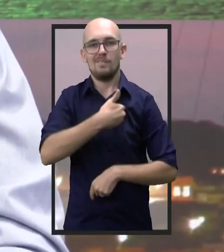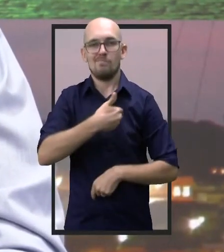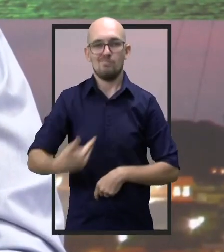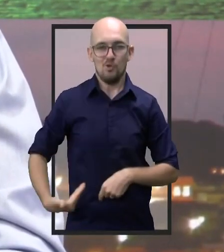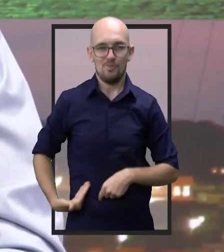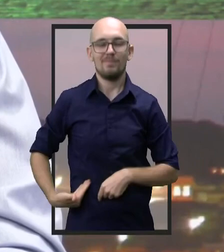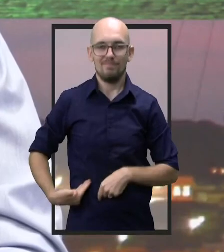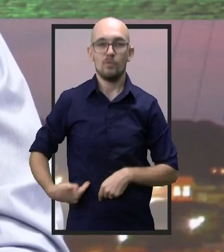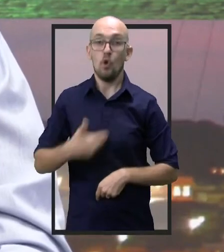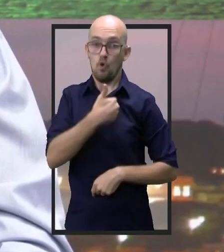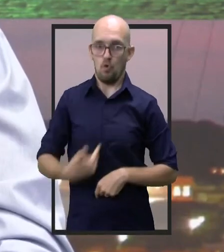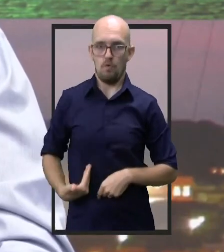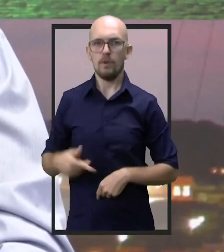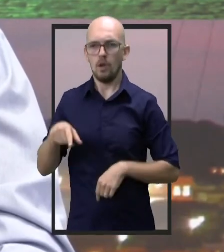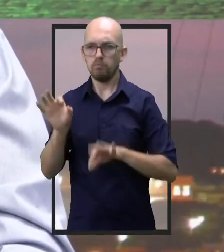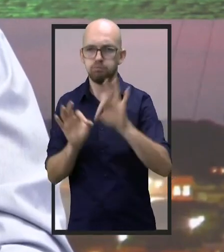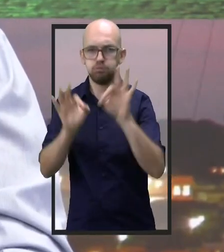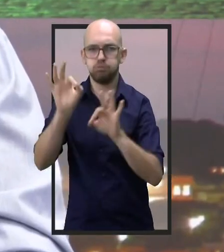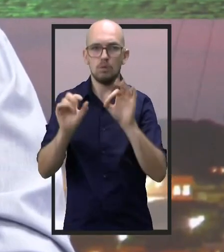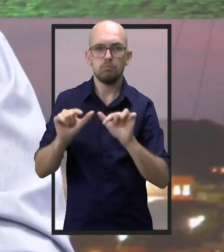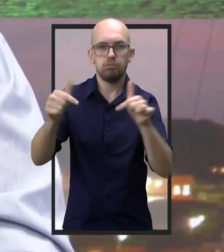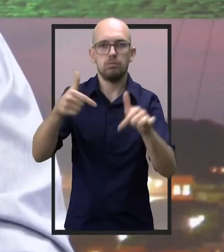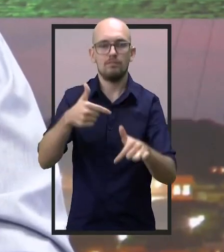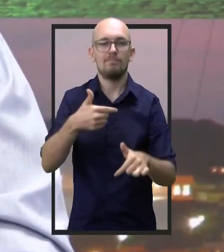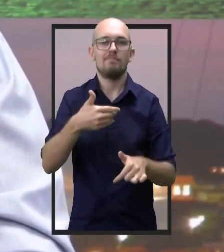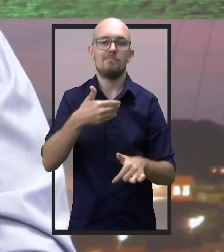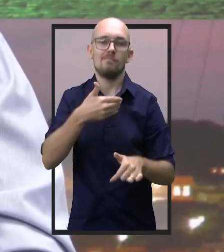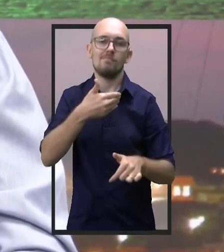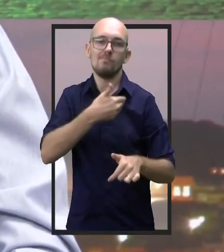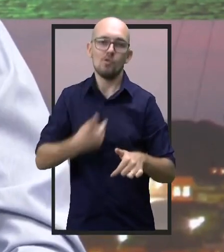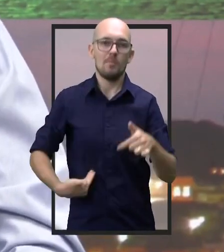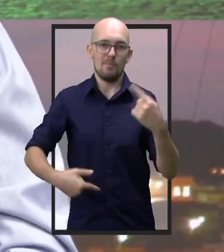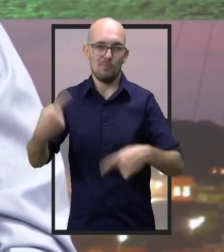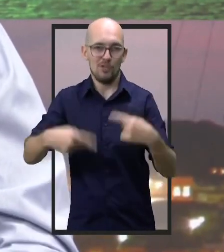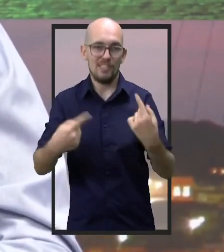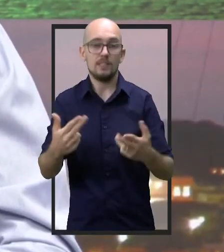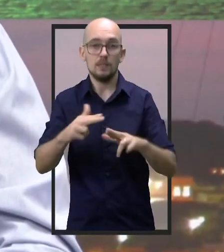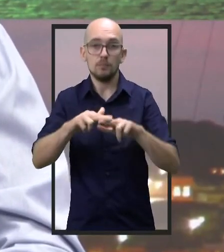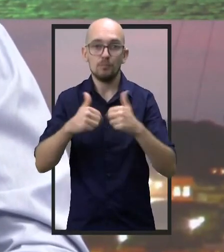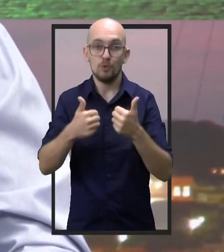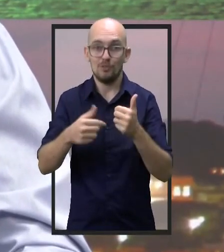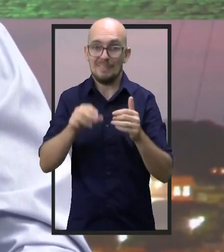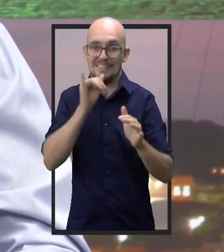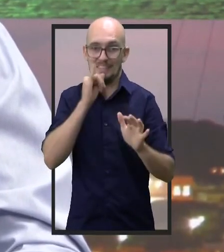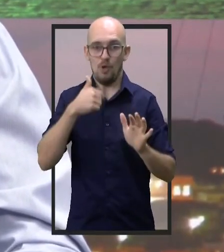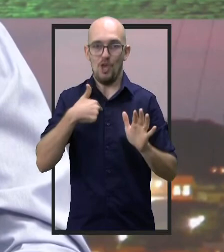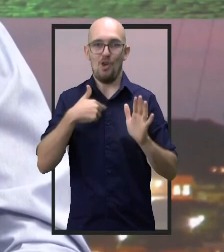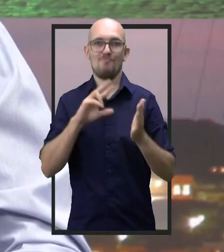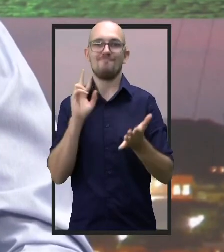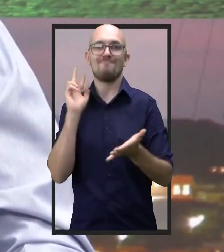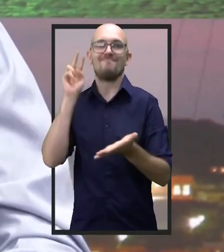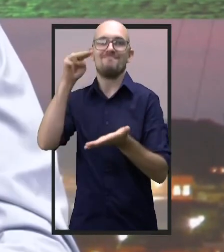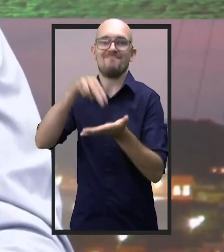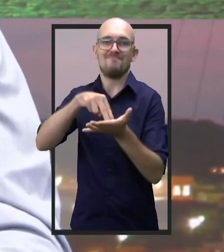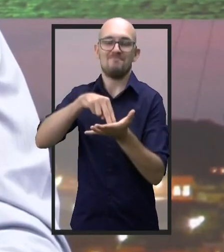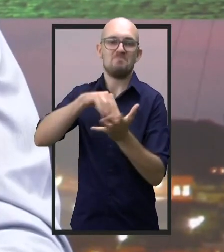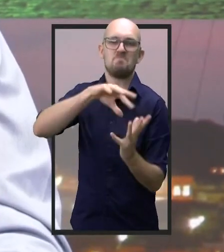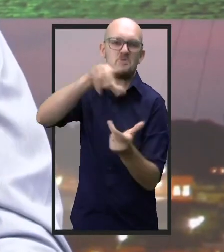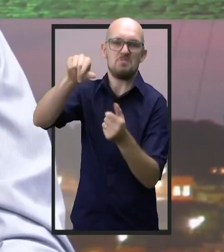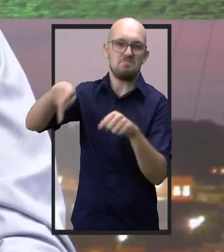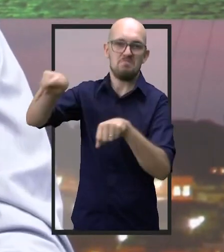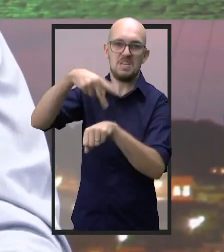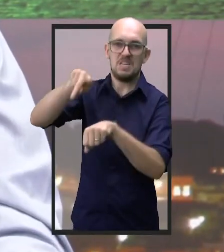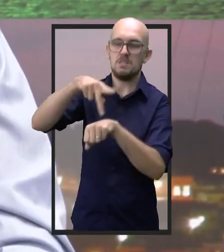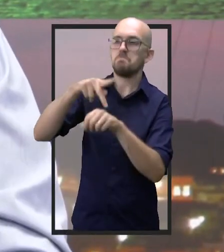contexto junto, facilita a comunicação. Então, se você já traz já impresso no seu cartão de visita e no seu